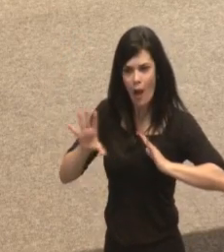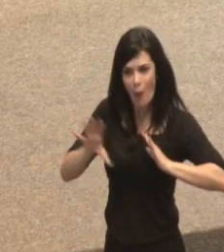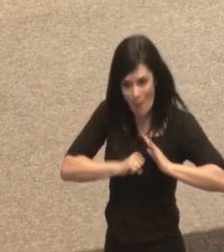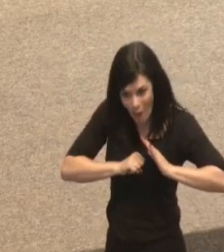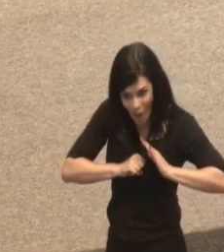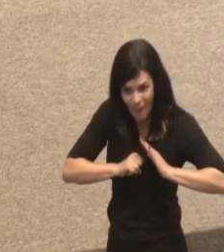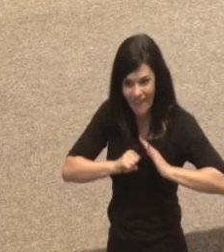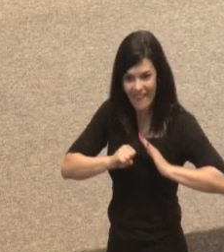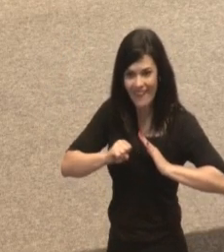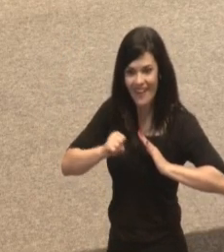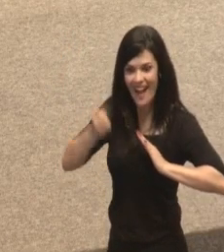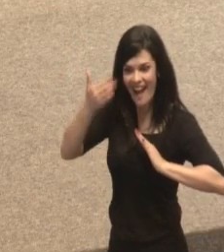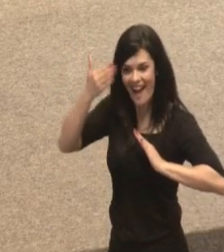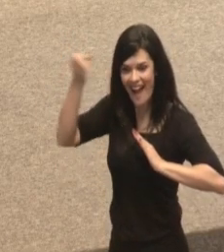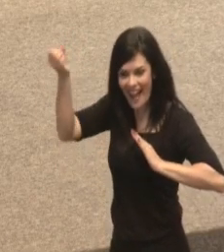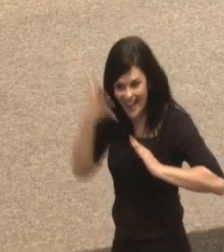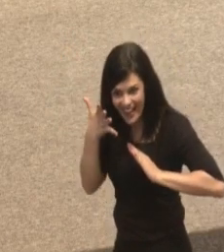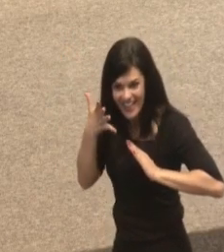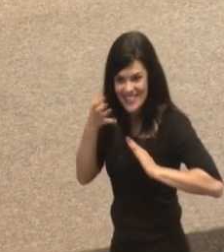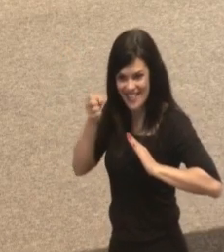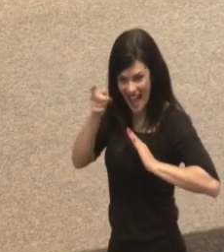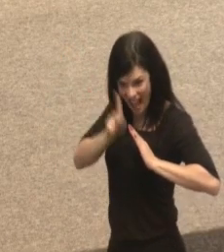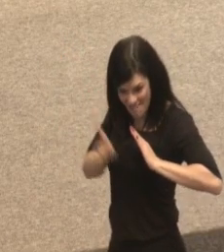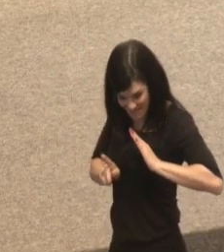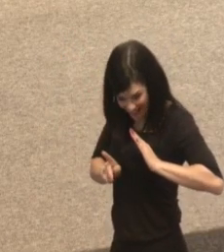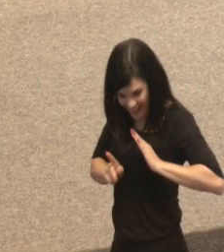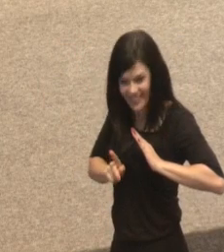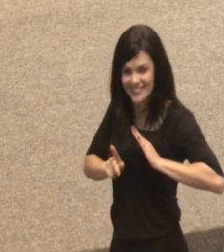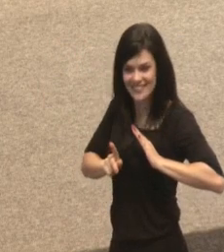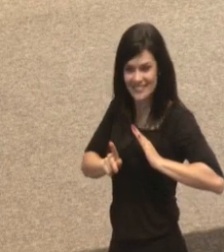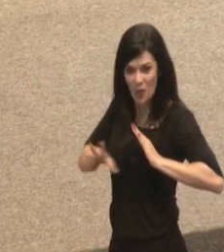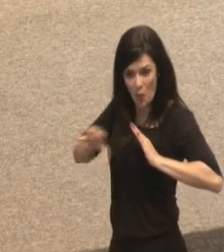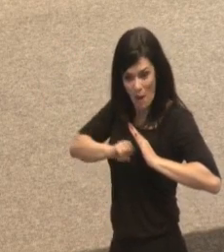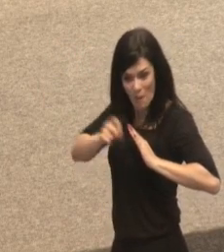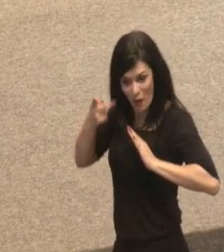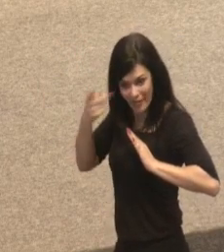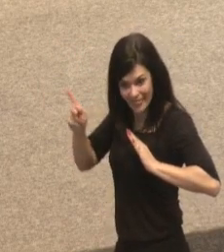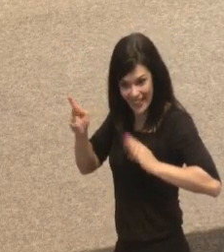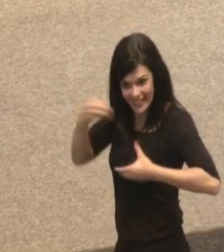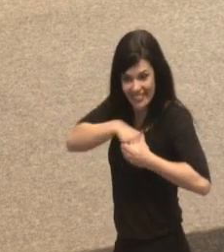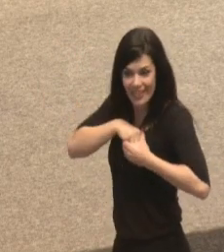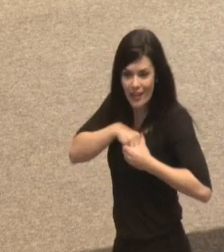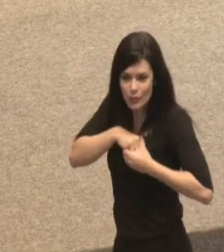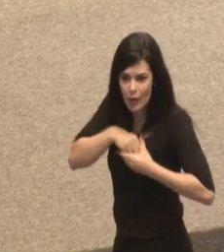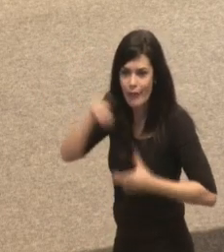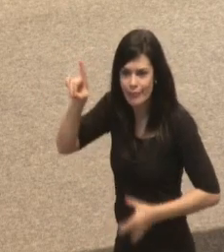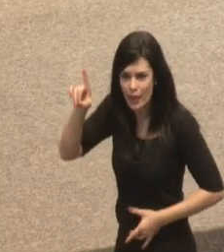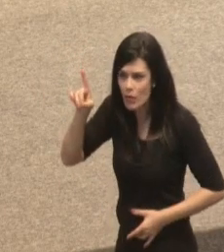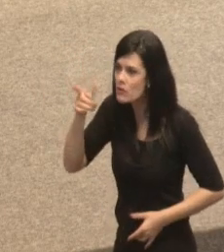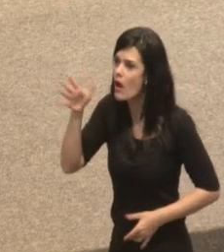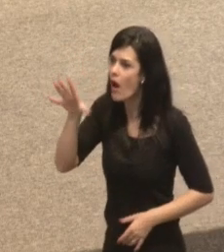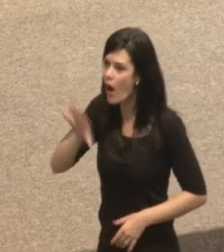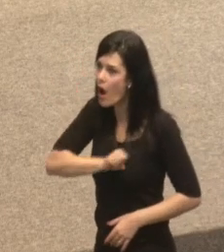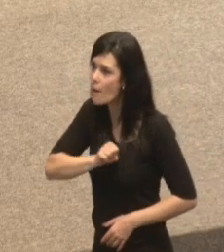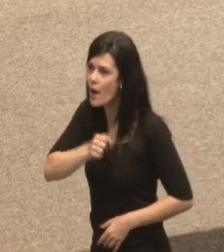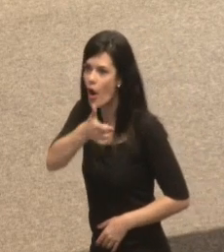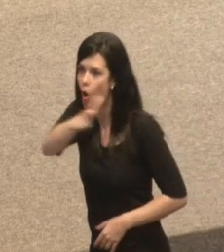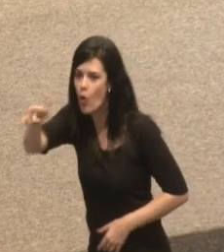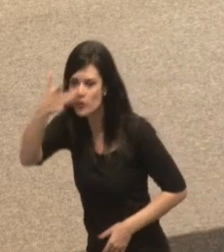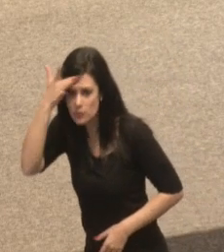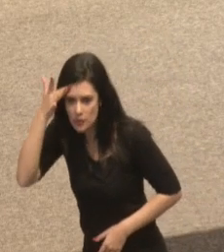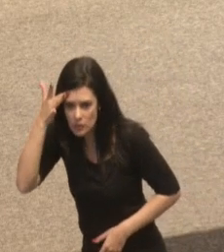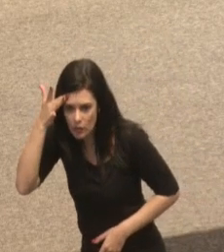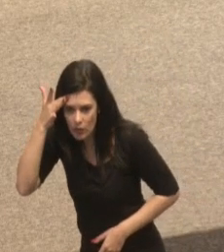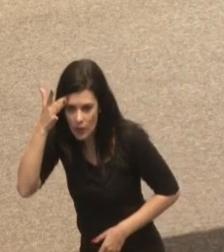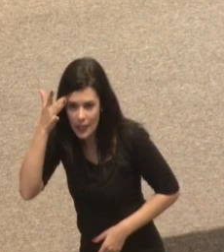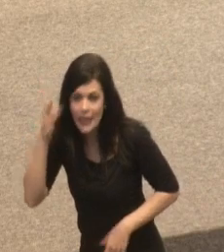dEle, a alegria dEle, a paz dEle, o amor dEle pelo próximo, habita em mim também. E